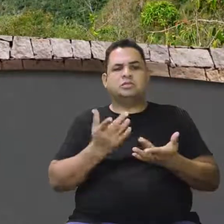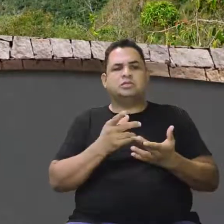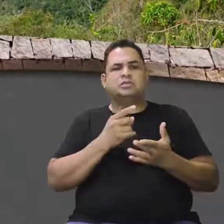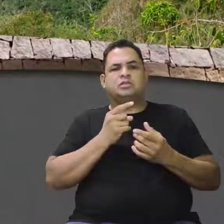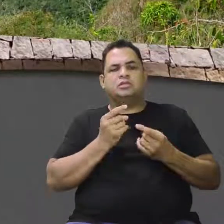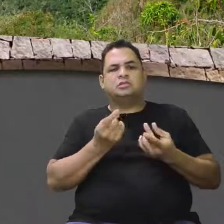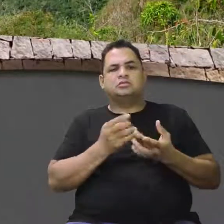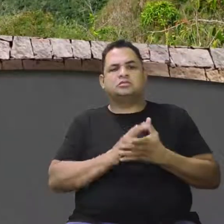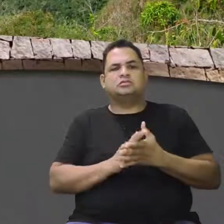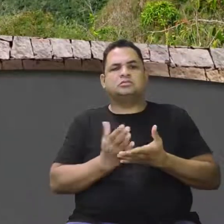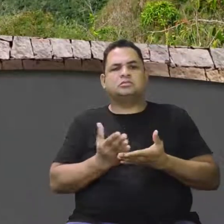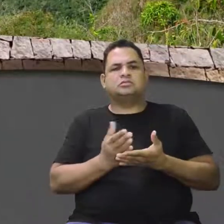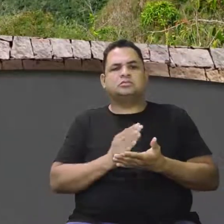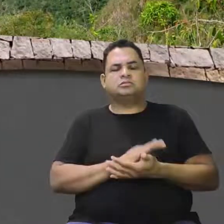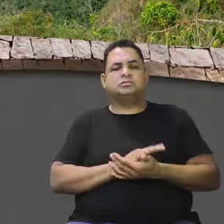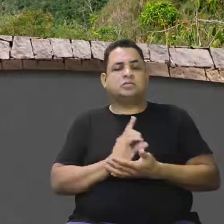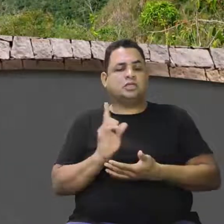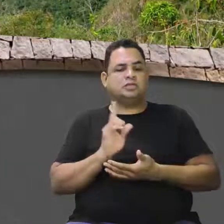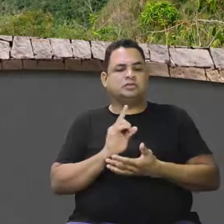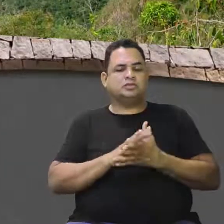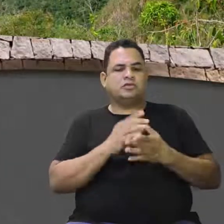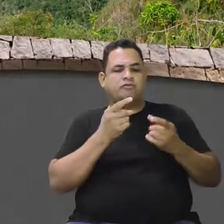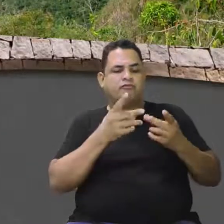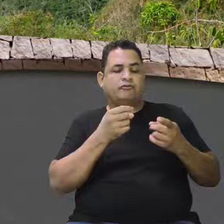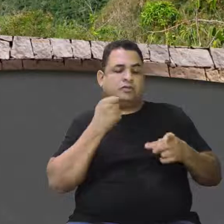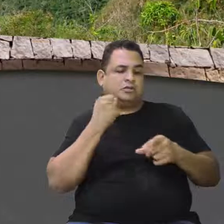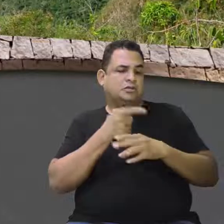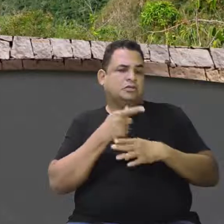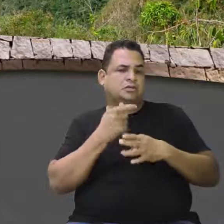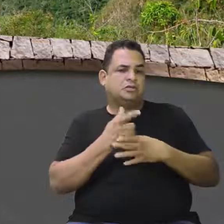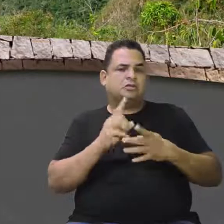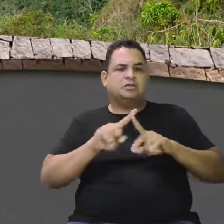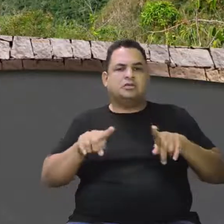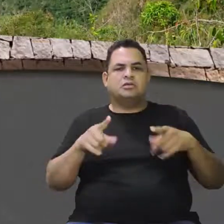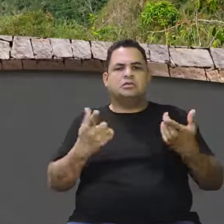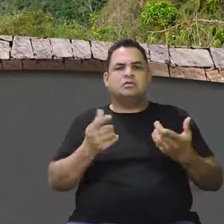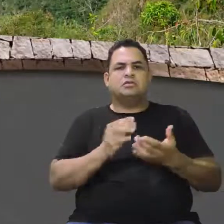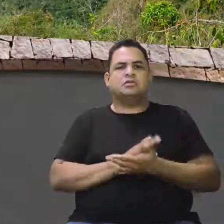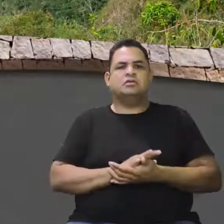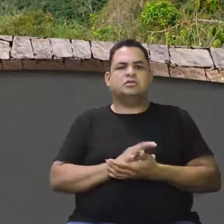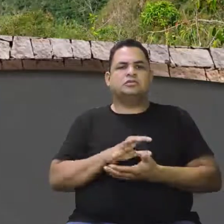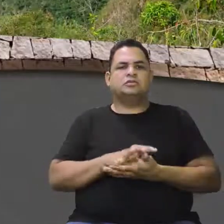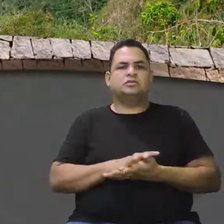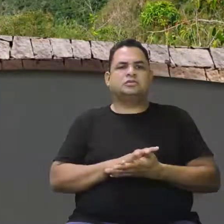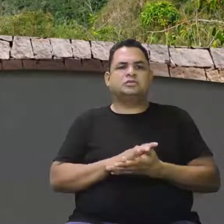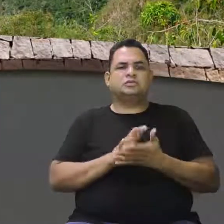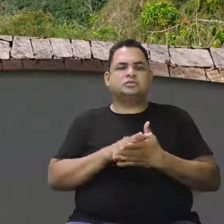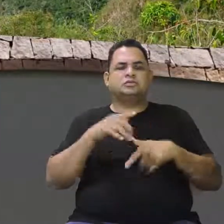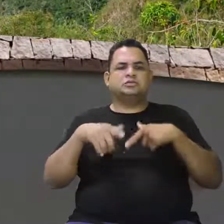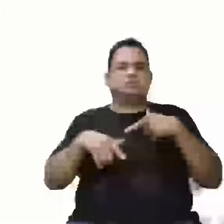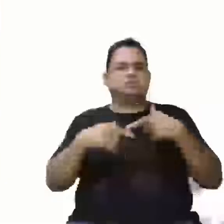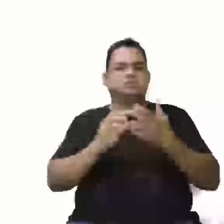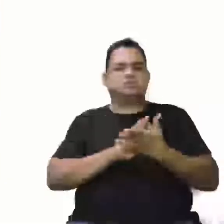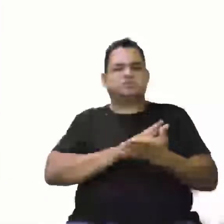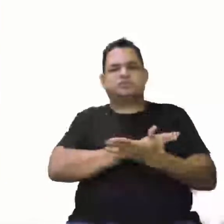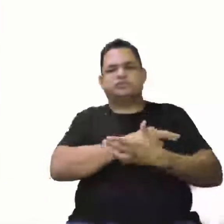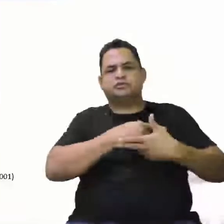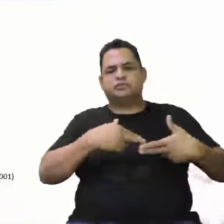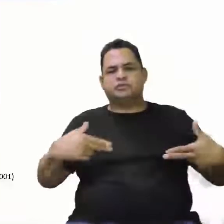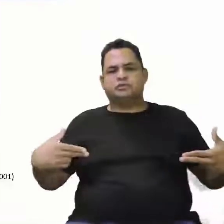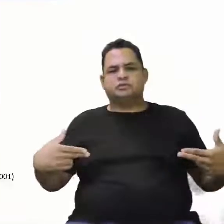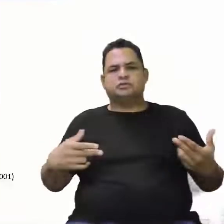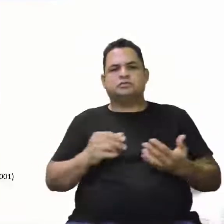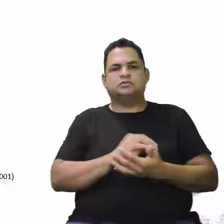terciário, ele compreende não somente o comércio, tá, galera? Mas também o setor de serviços. Vamos lá.